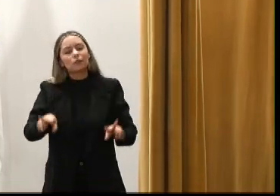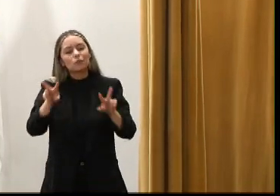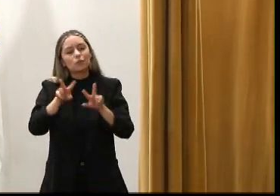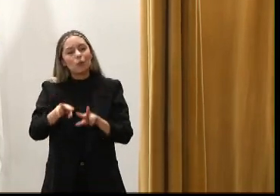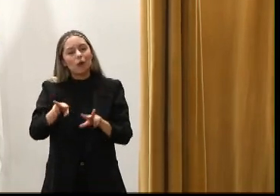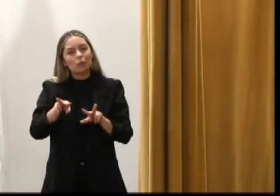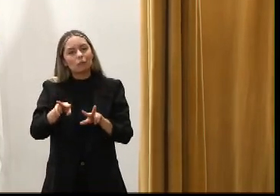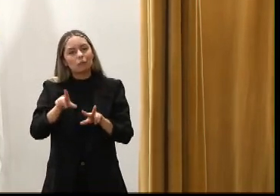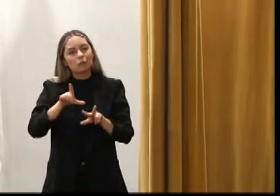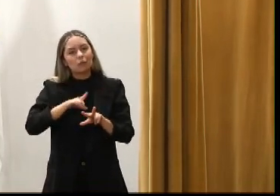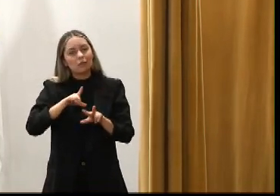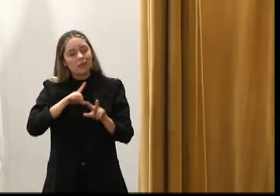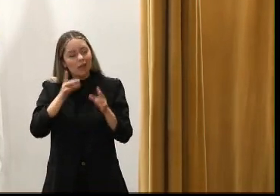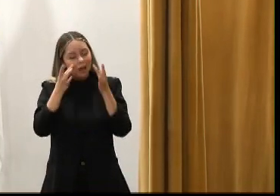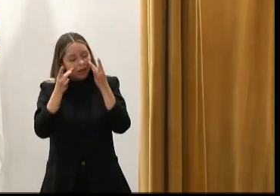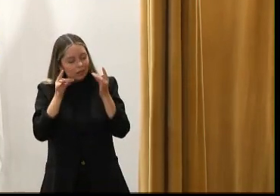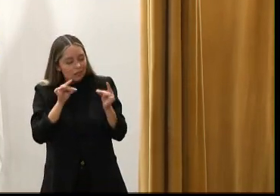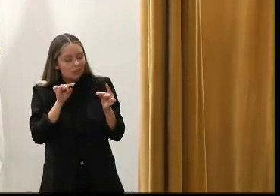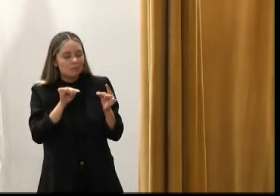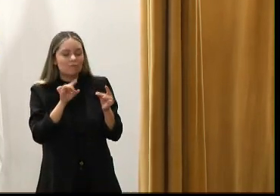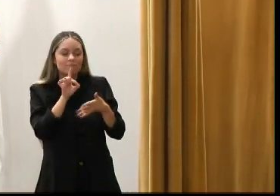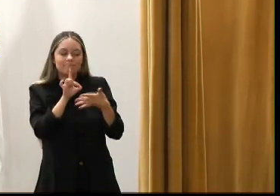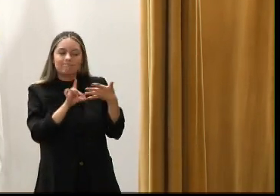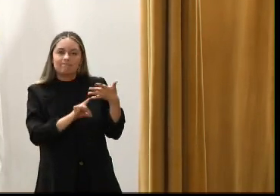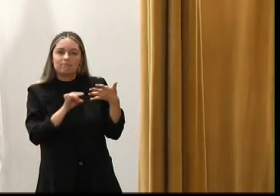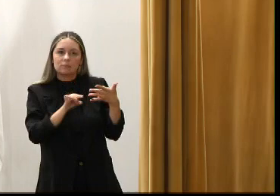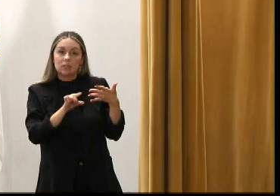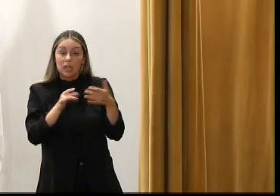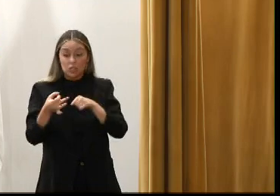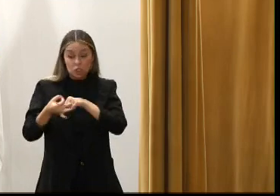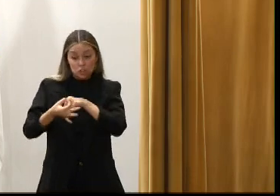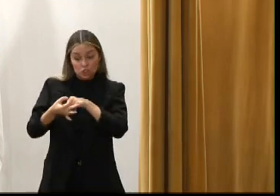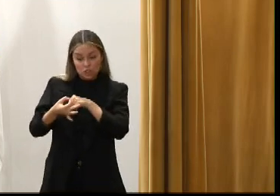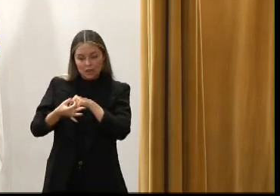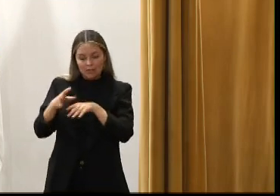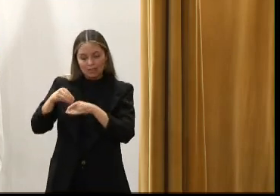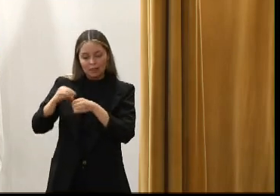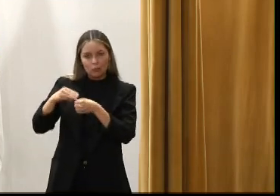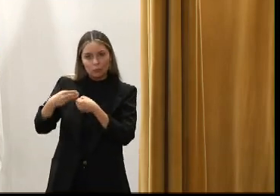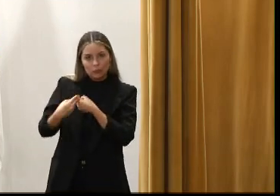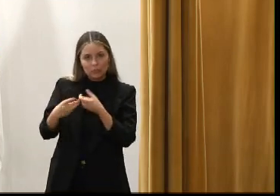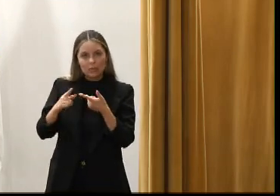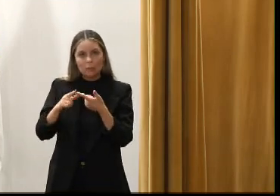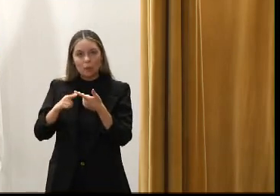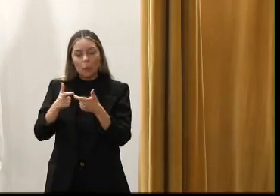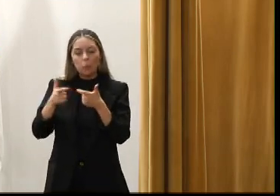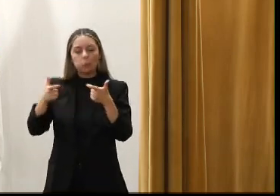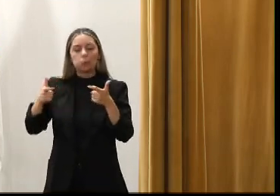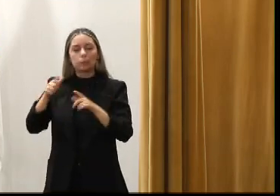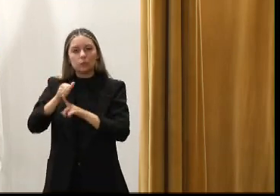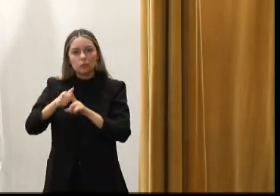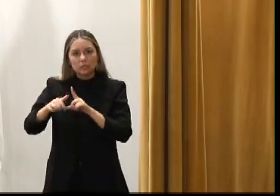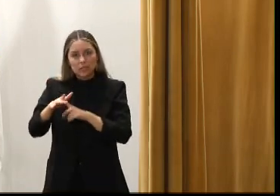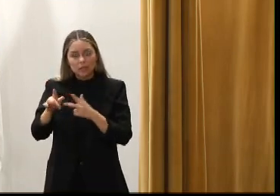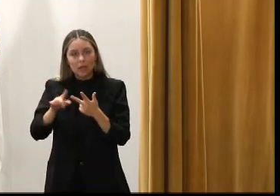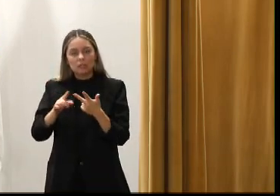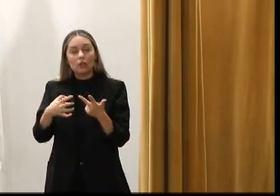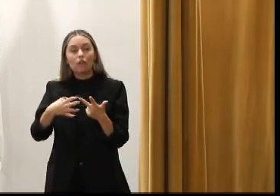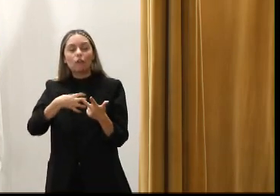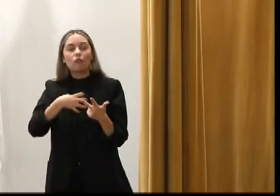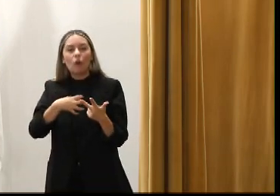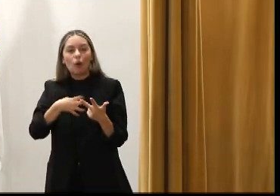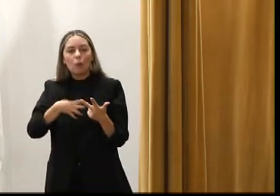visualizado com muita atenção pelo direito no município, pelo crescimento da sociedade, pela forma pela